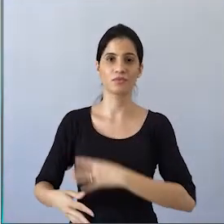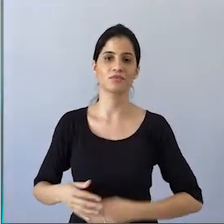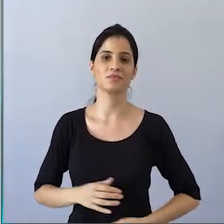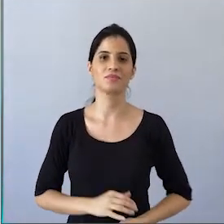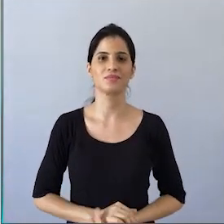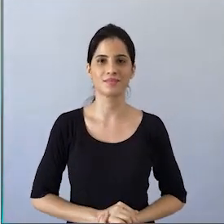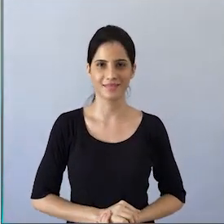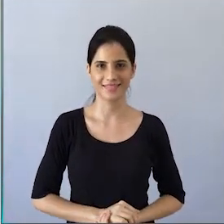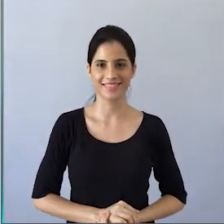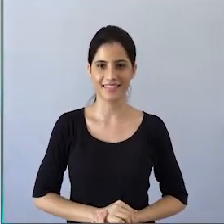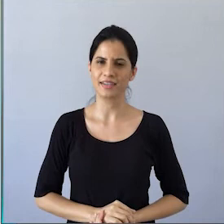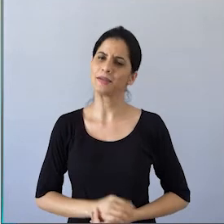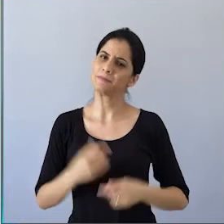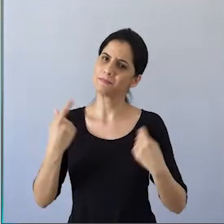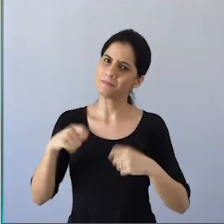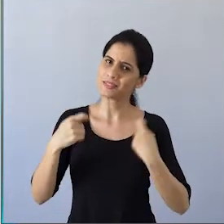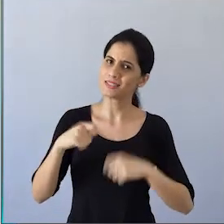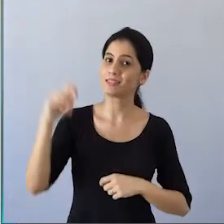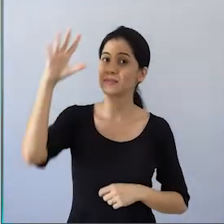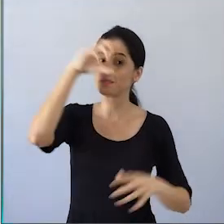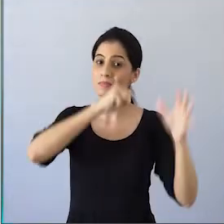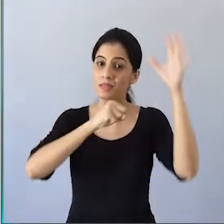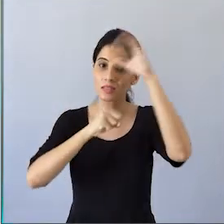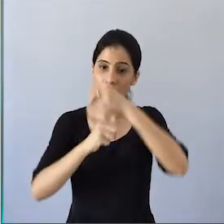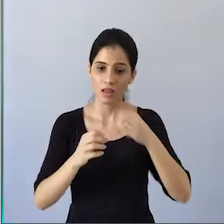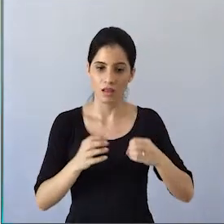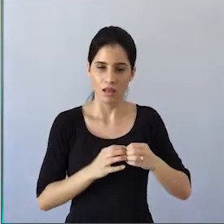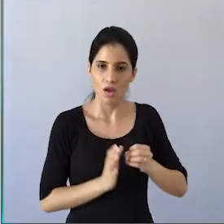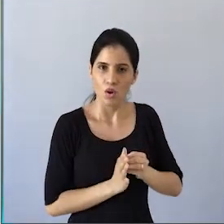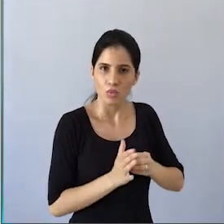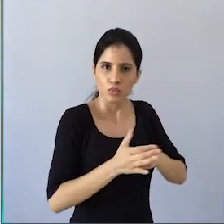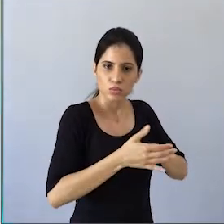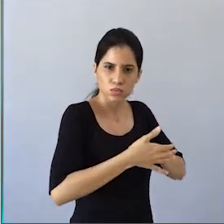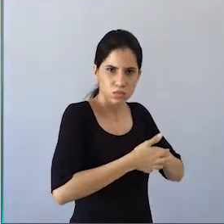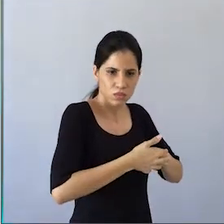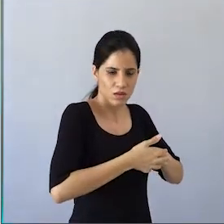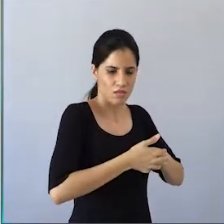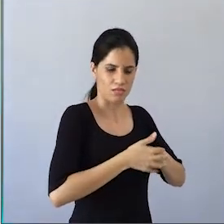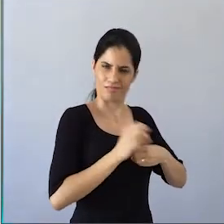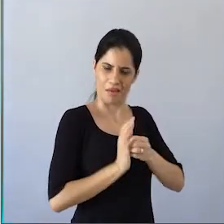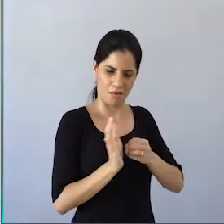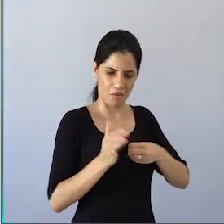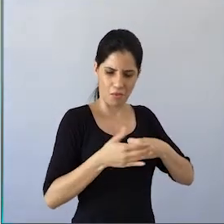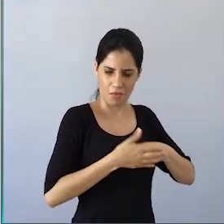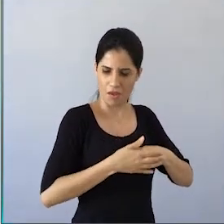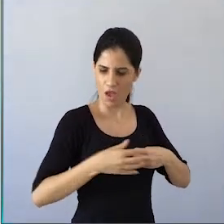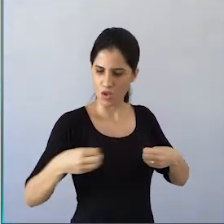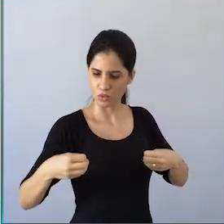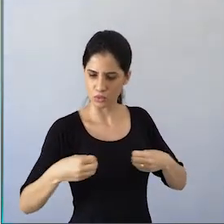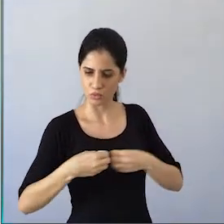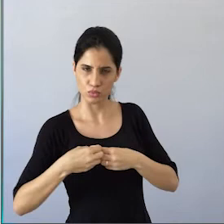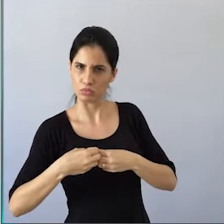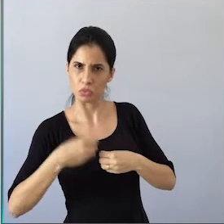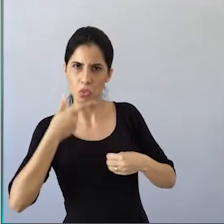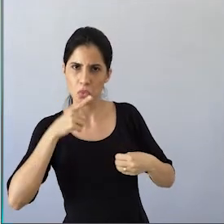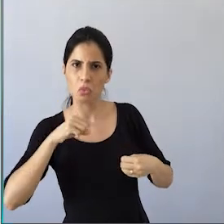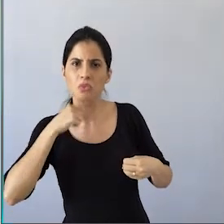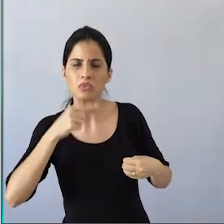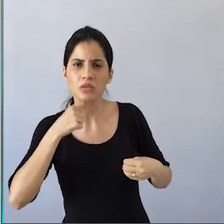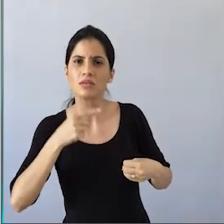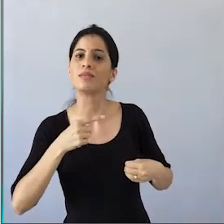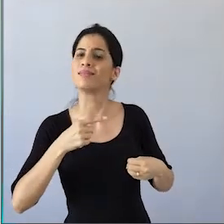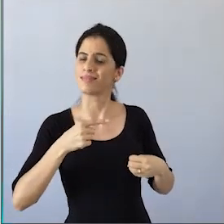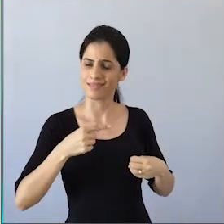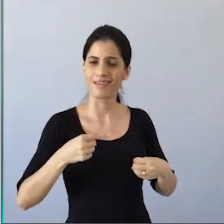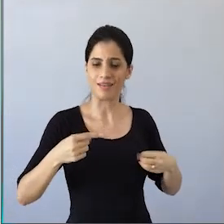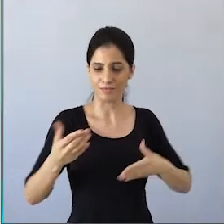isolamento. Deve-se ter noção que o isolamento não é sinônimo de falta de interação. Conforme já pudemos discutir